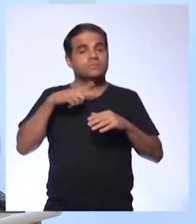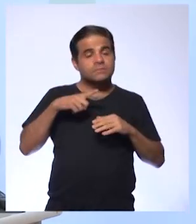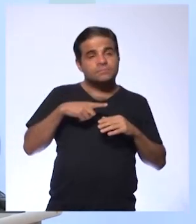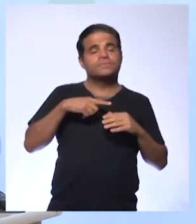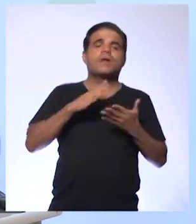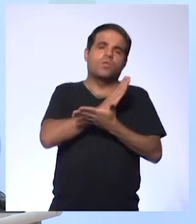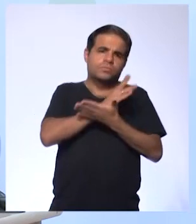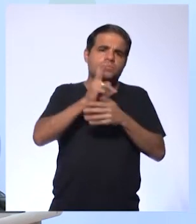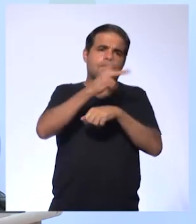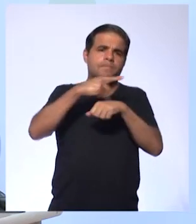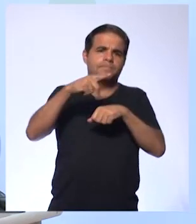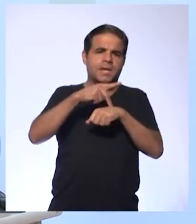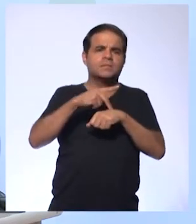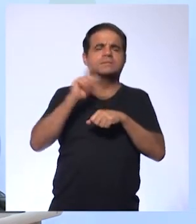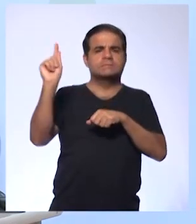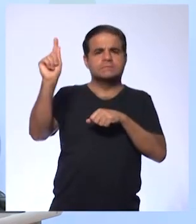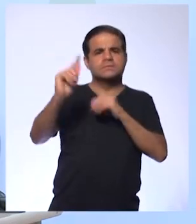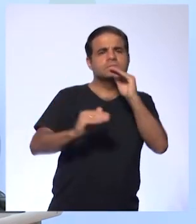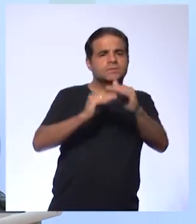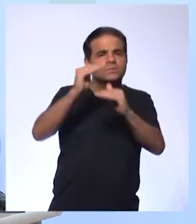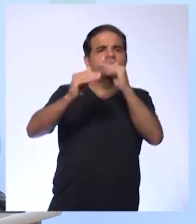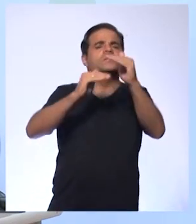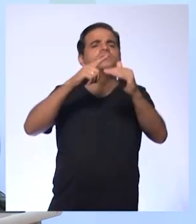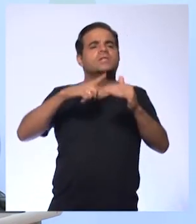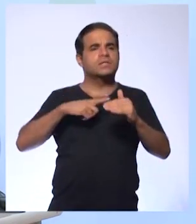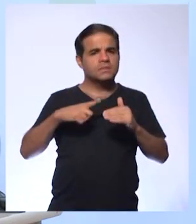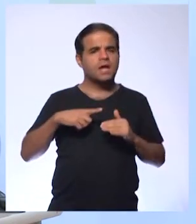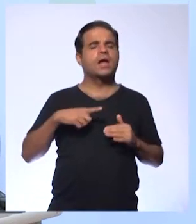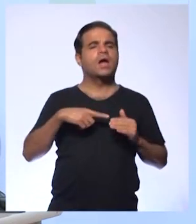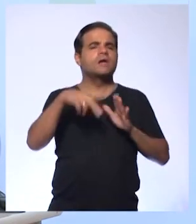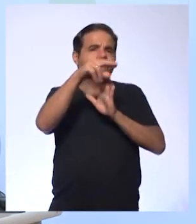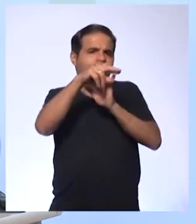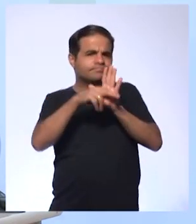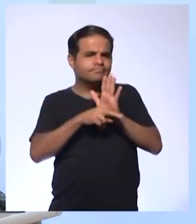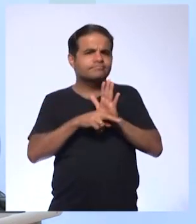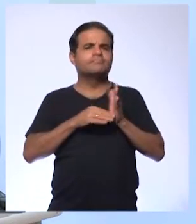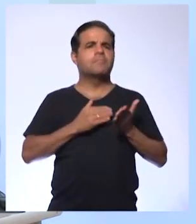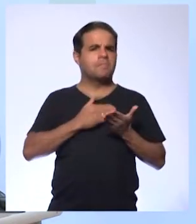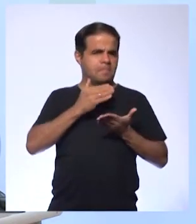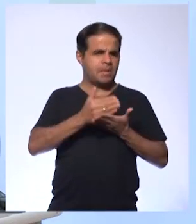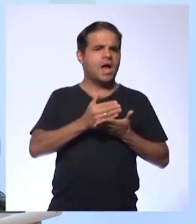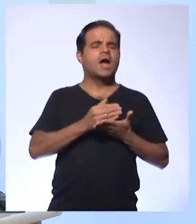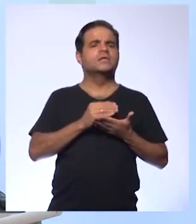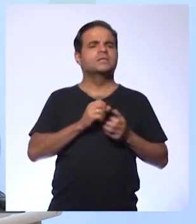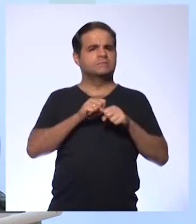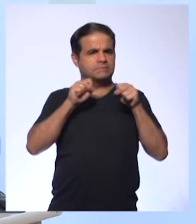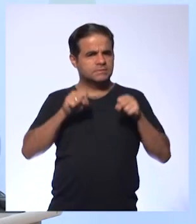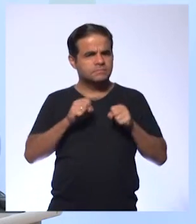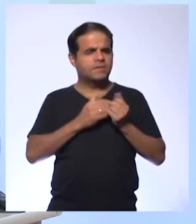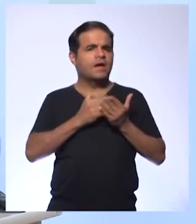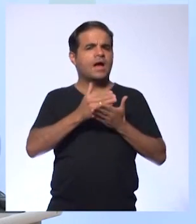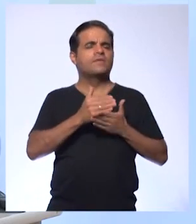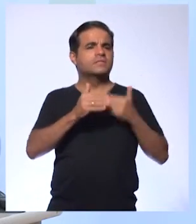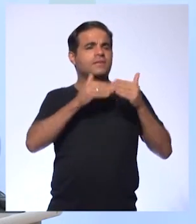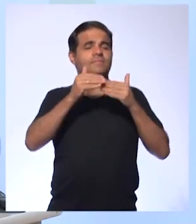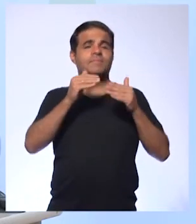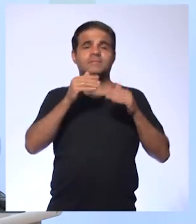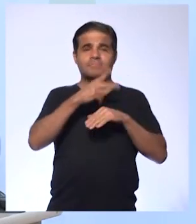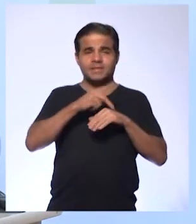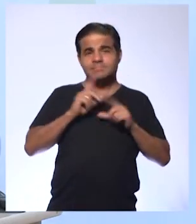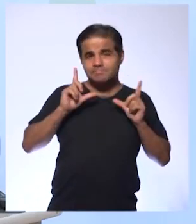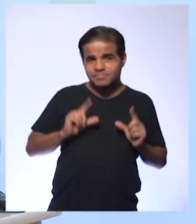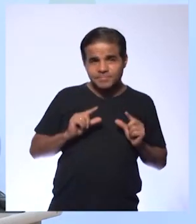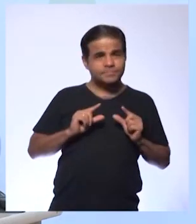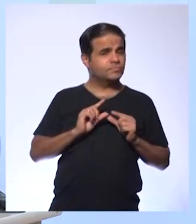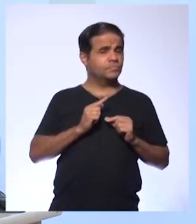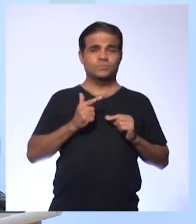Lógico que países desenvolvidos, eles têm, né, sistemas, né, mais avançados, mas quando a gente fala em países menos desenvolvidos, eles